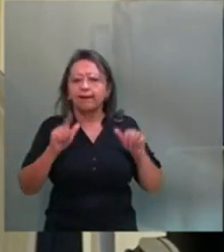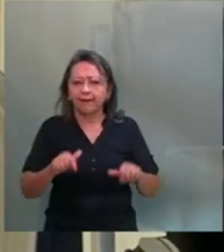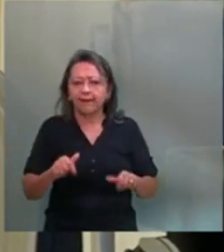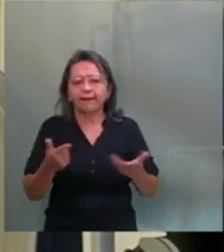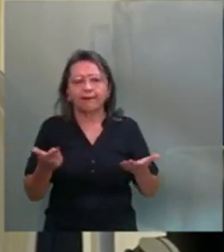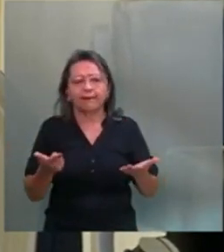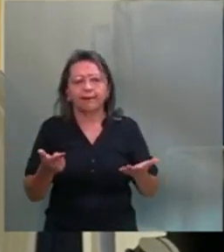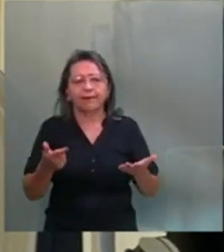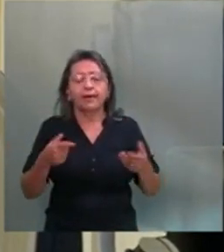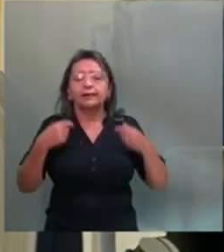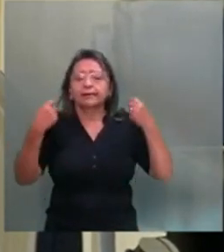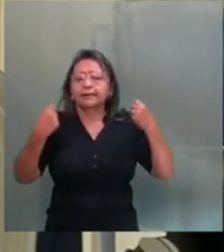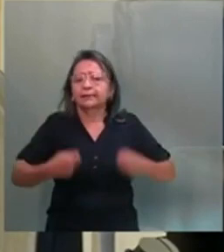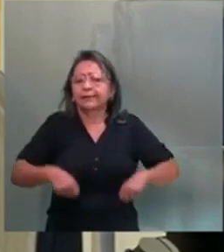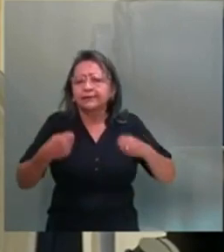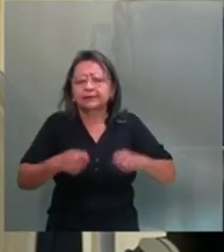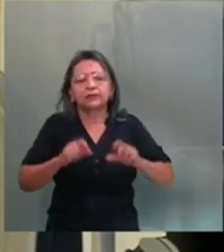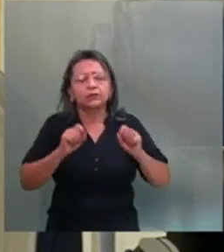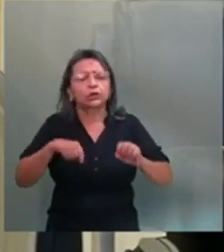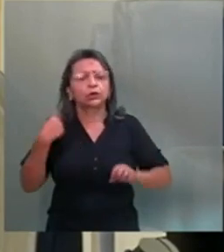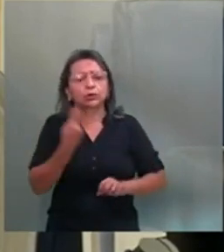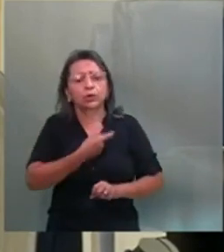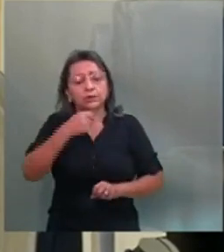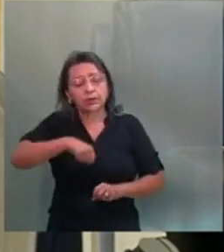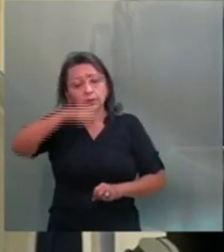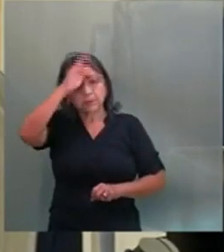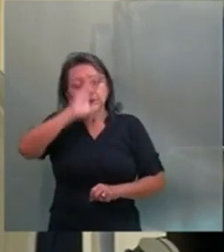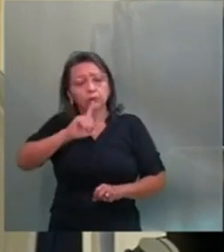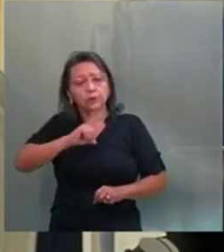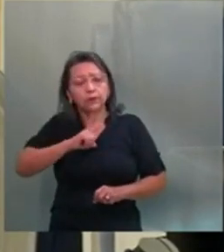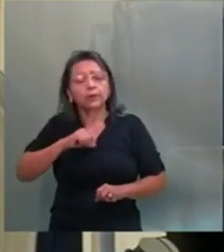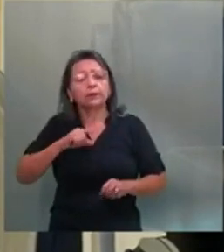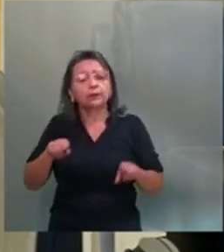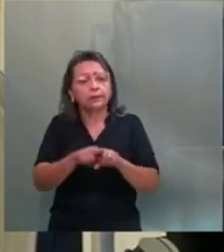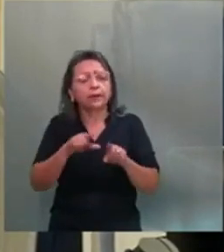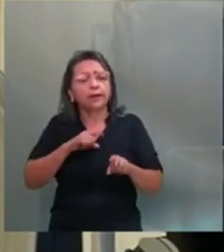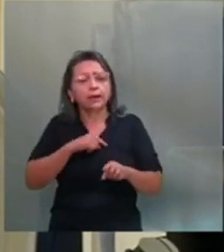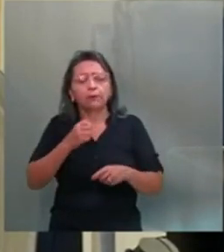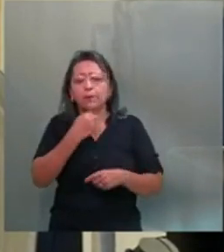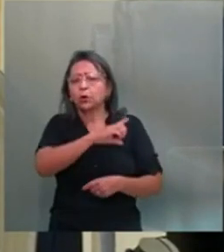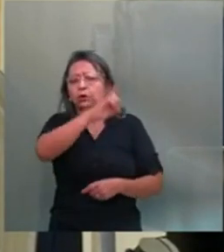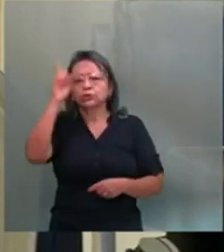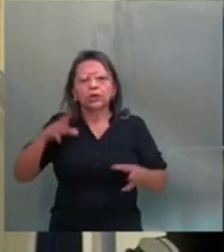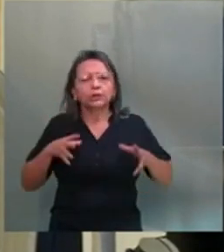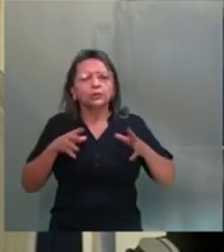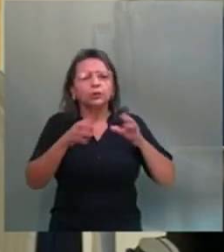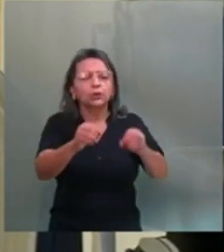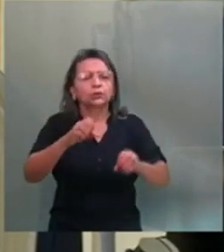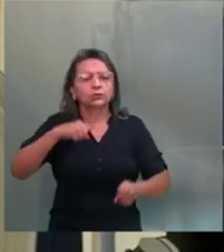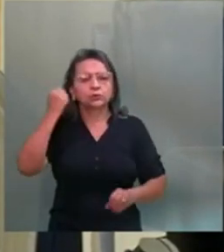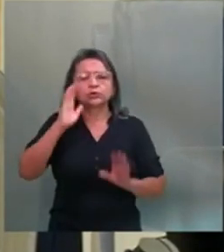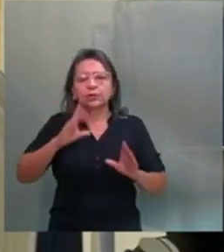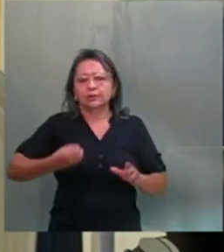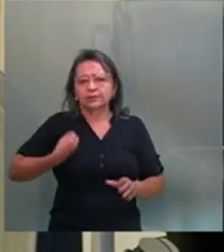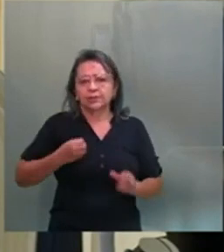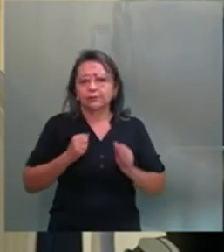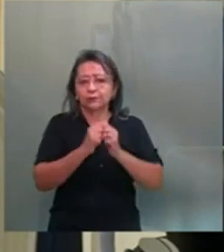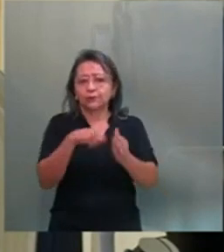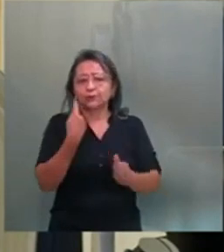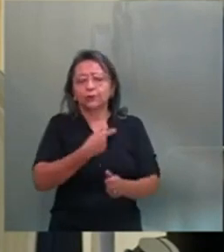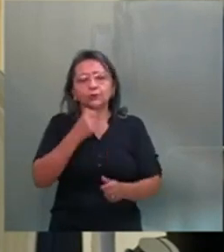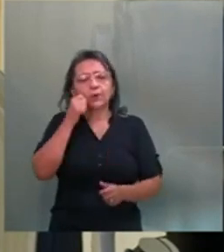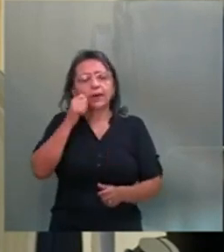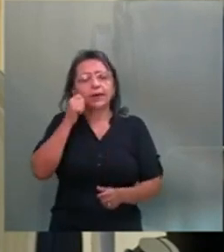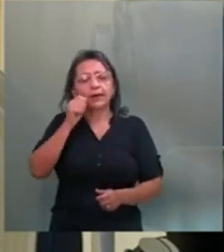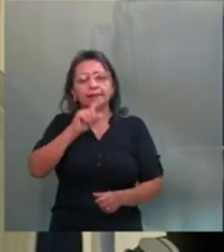a necessidade que nós temos no Brasil, e aqui quero também dar o meu bom dia a todos os senadores que já estão conosco, senadora